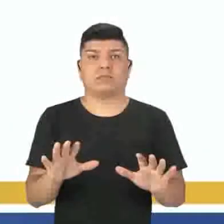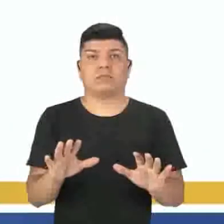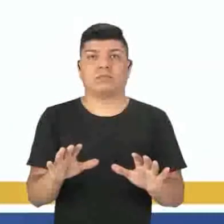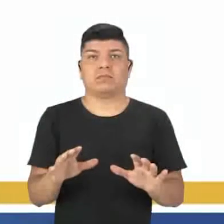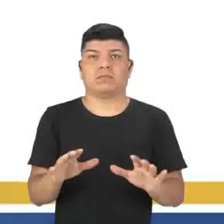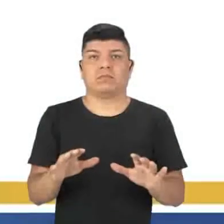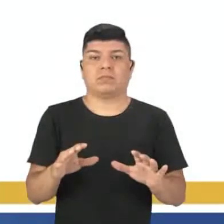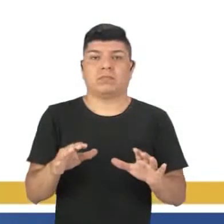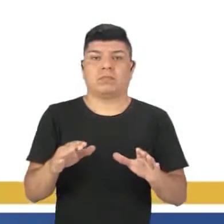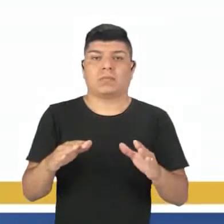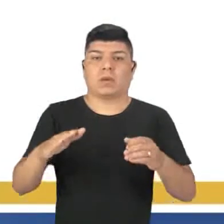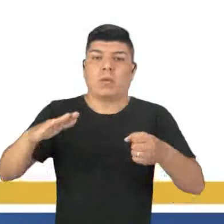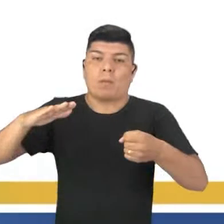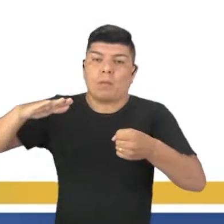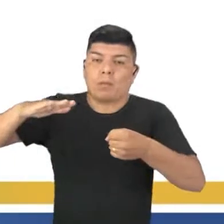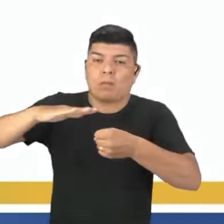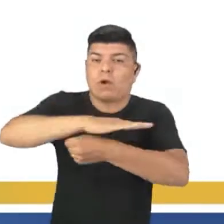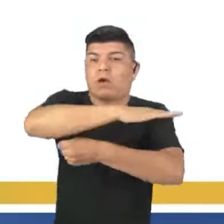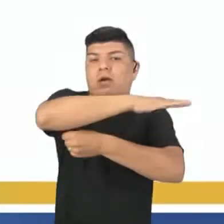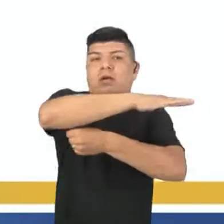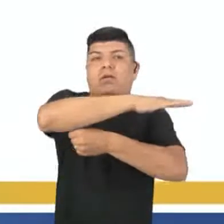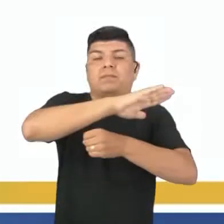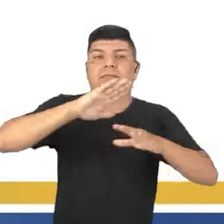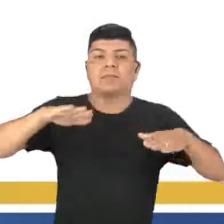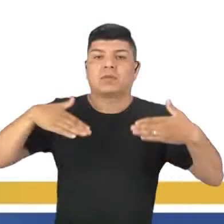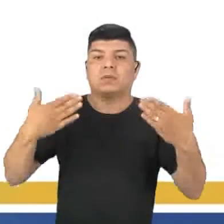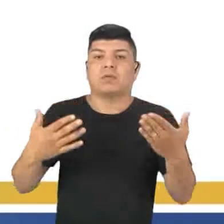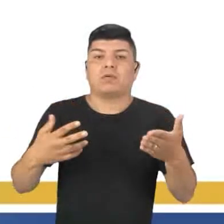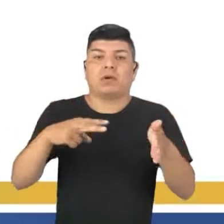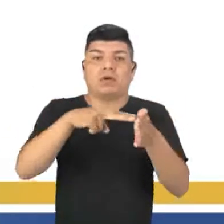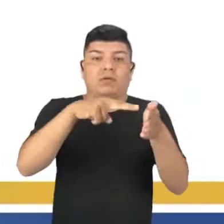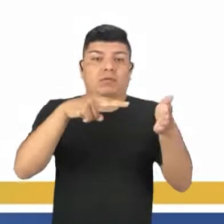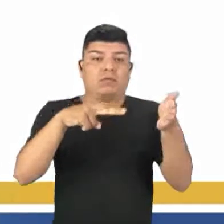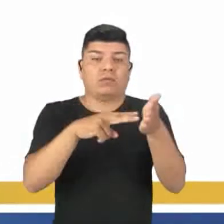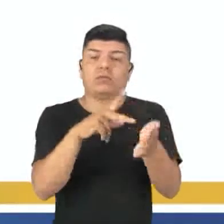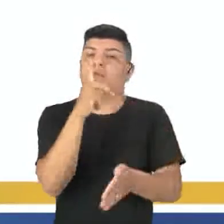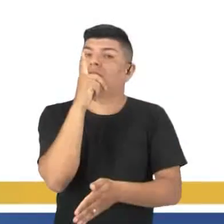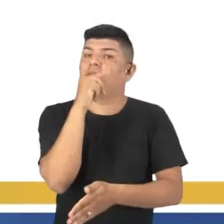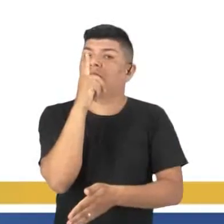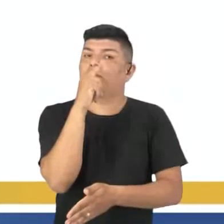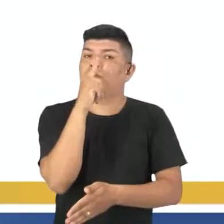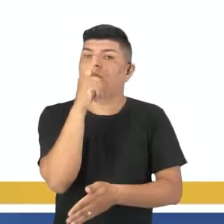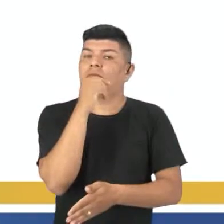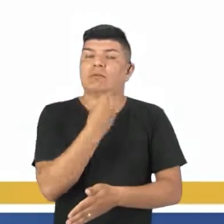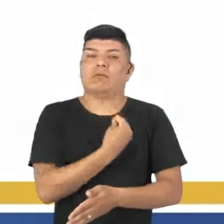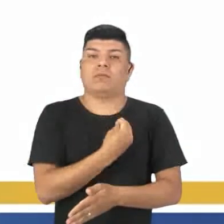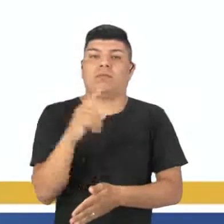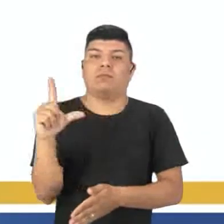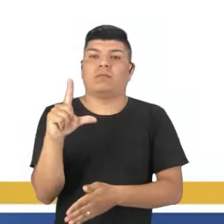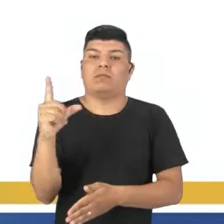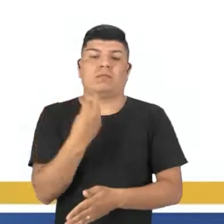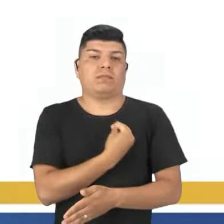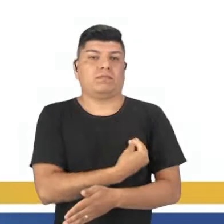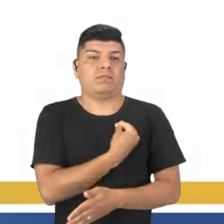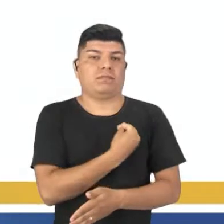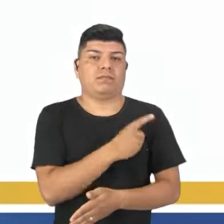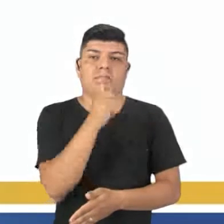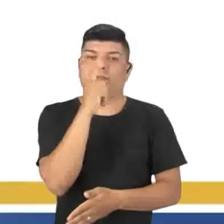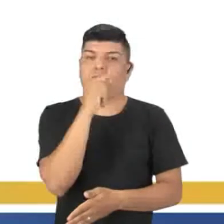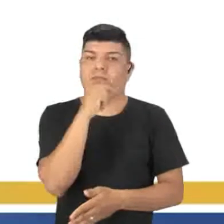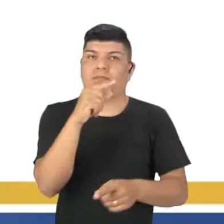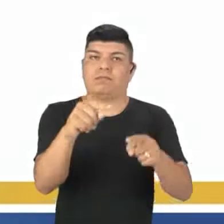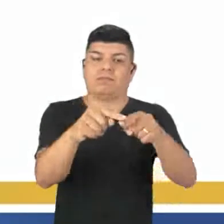está completamente cheia, né? Qual é o volume de água em litros presente aí nessa piscina?